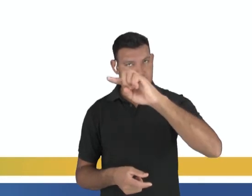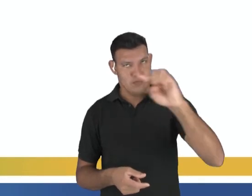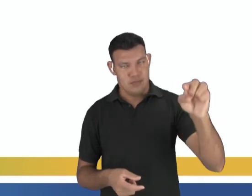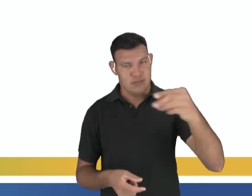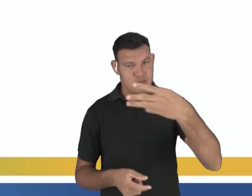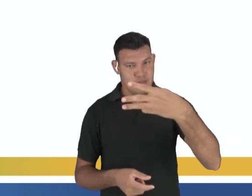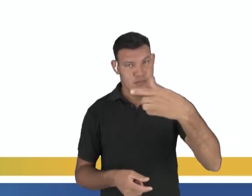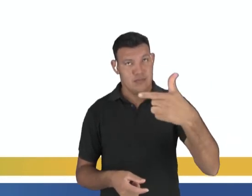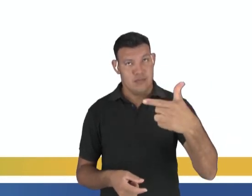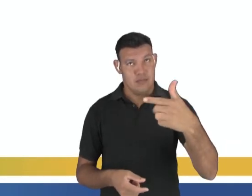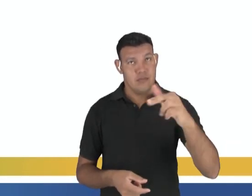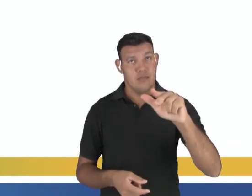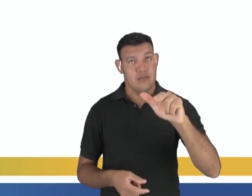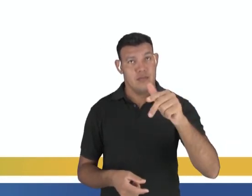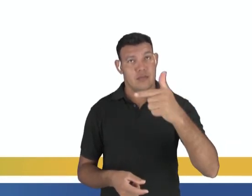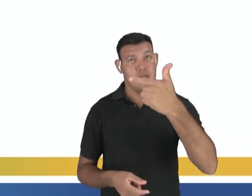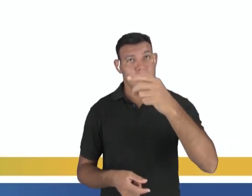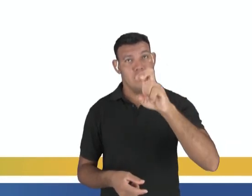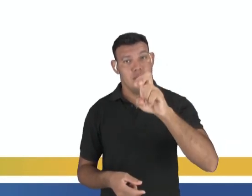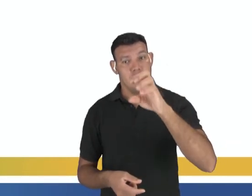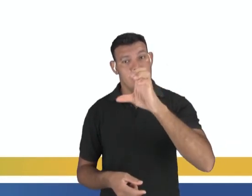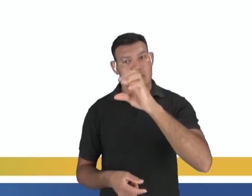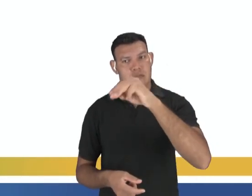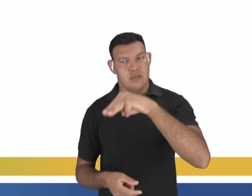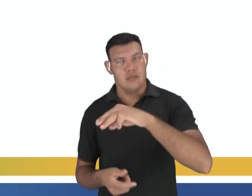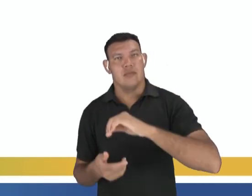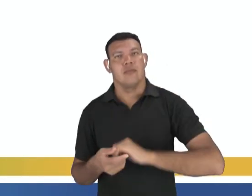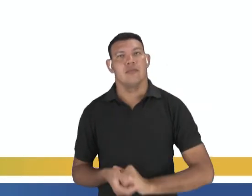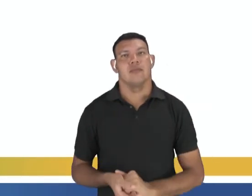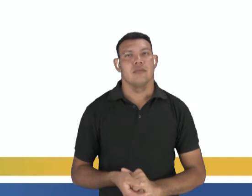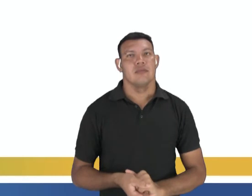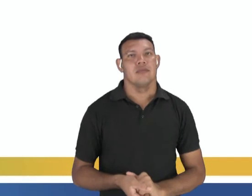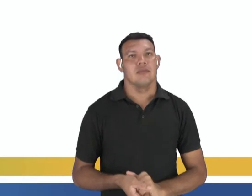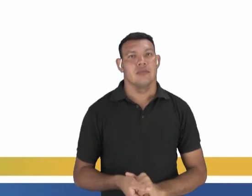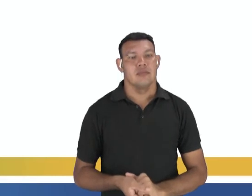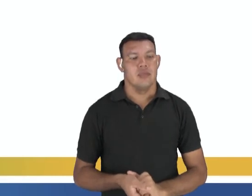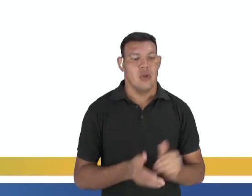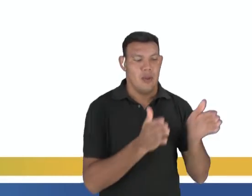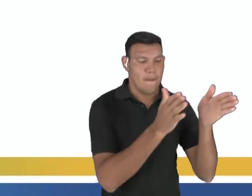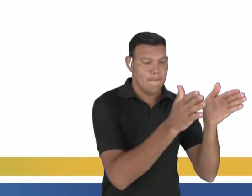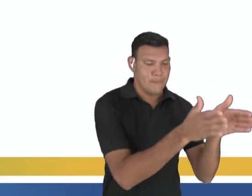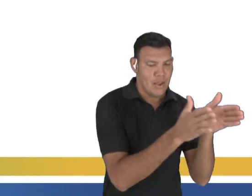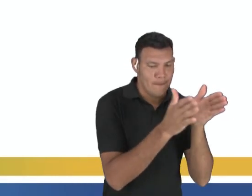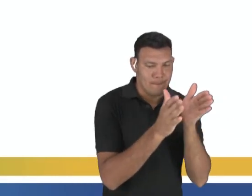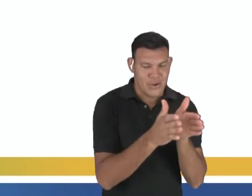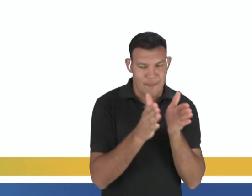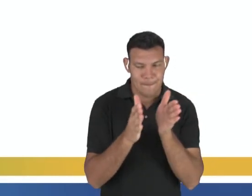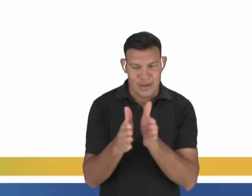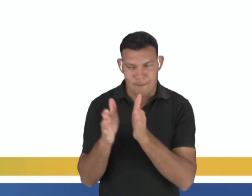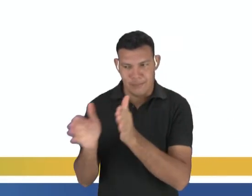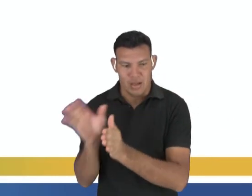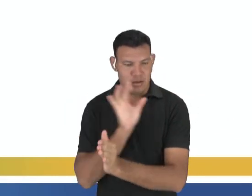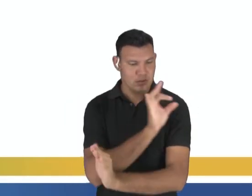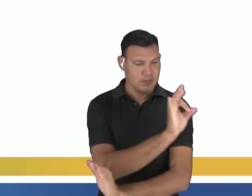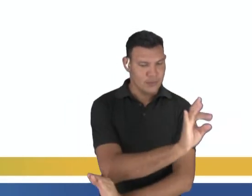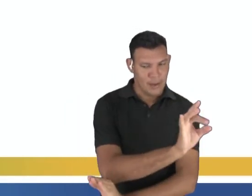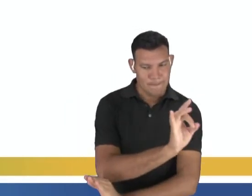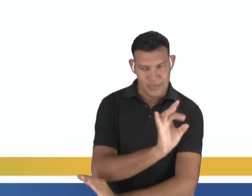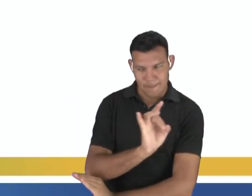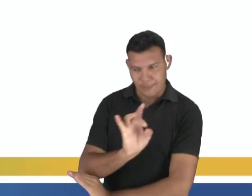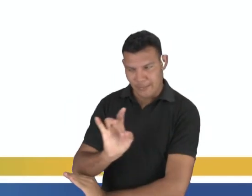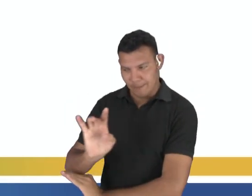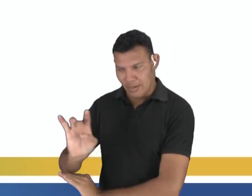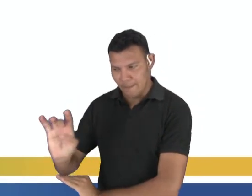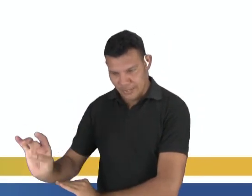800 dividido para 32 da 25 isso quer dizer que em centímetro a medida de cada um desses